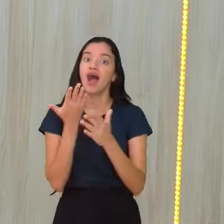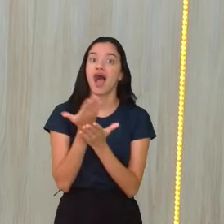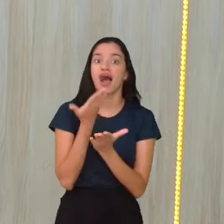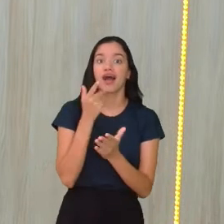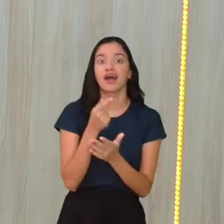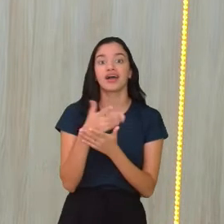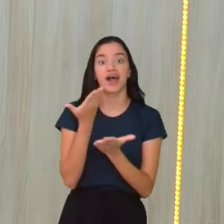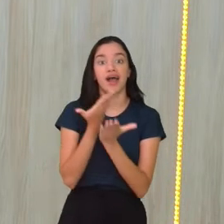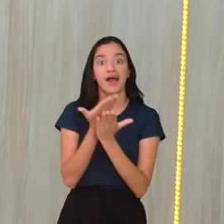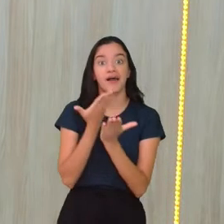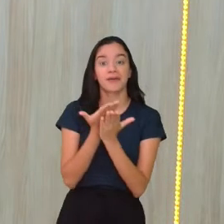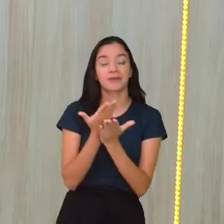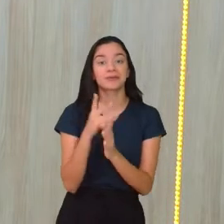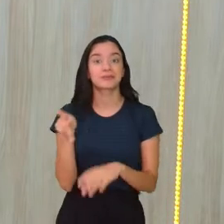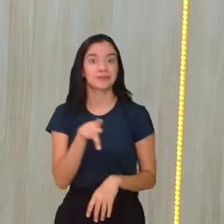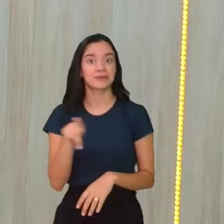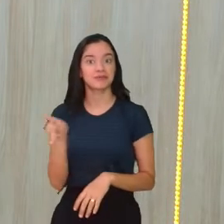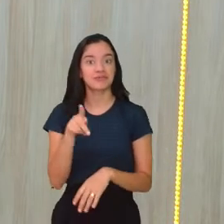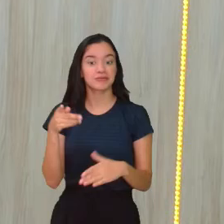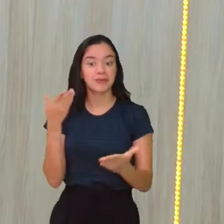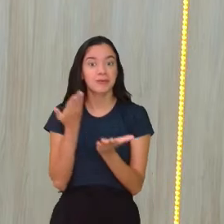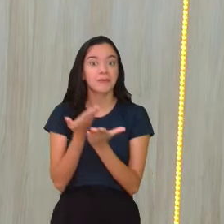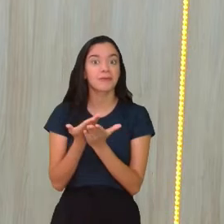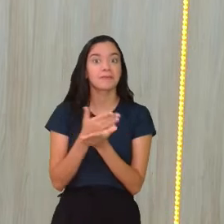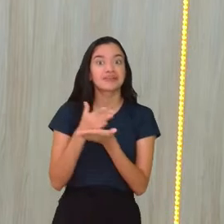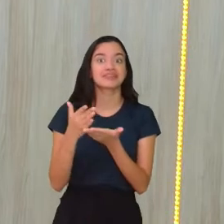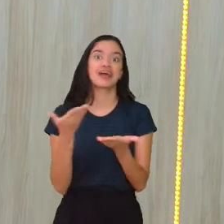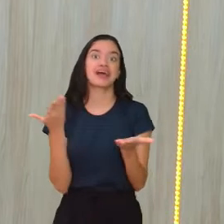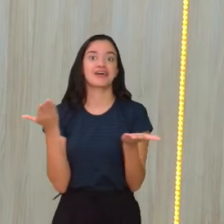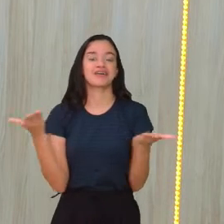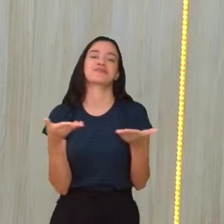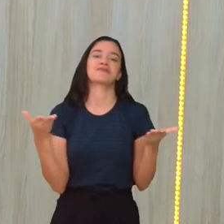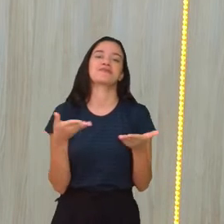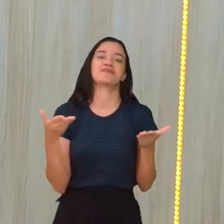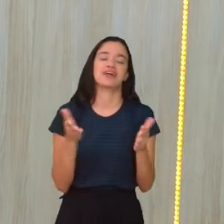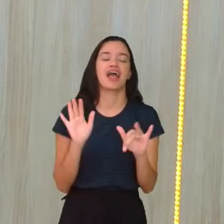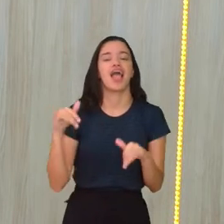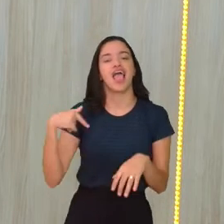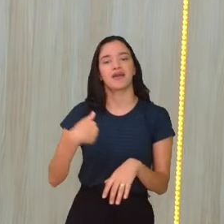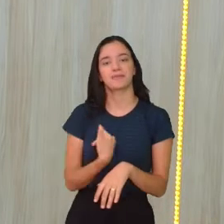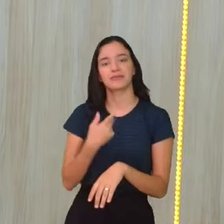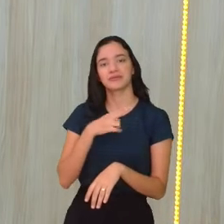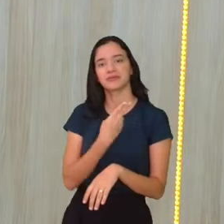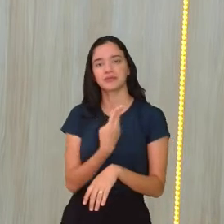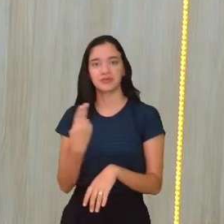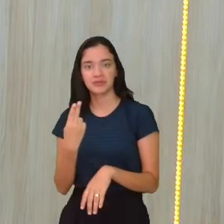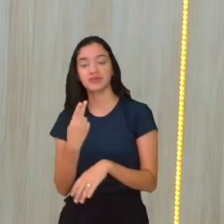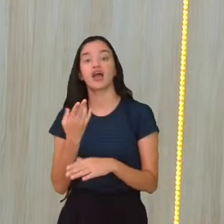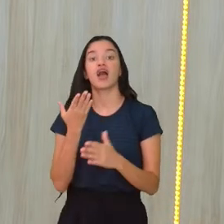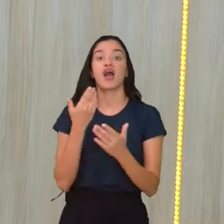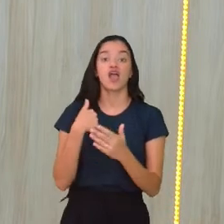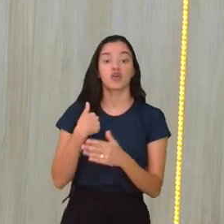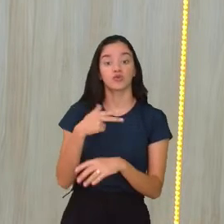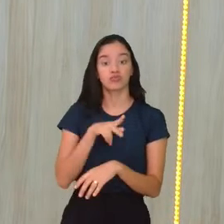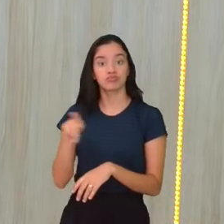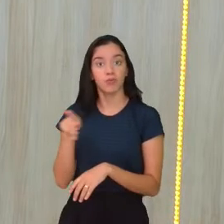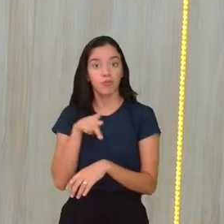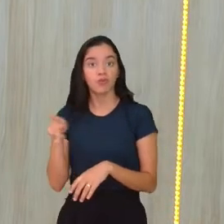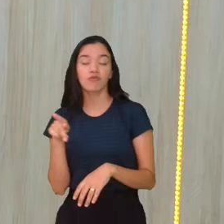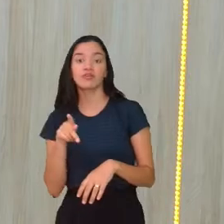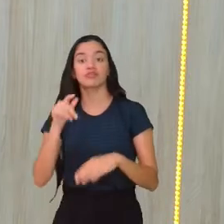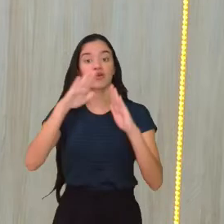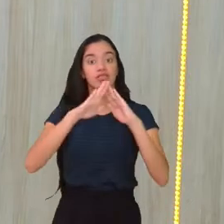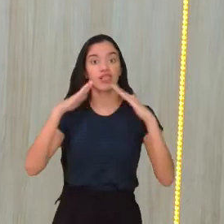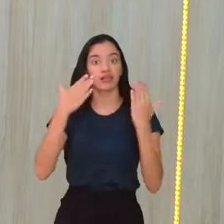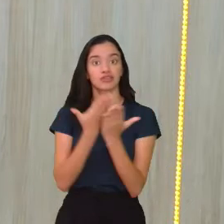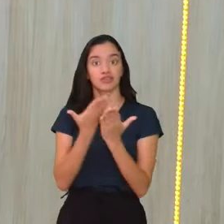vai começar agora, né? E você não me conhece, eu sou professor aqui da Escola Municipal para Aulas Digitais do Recife